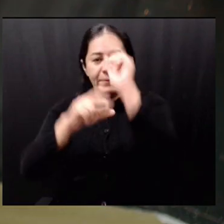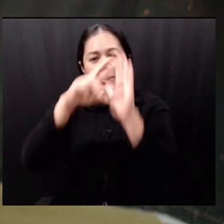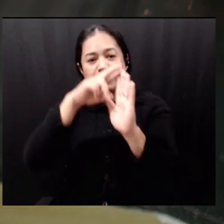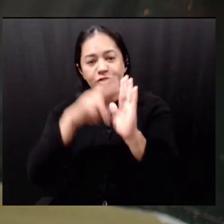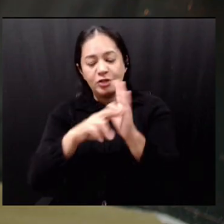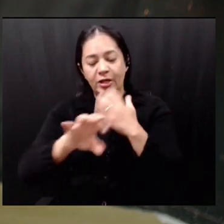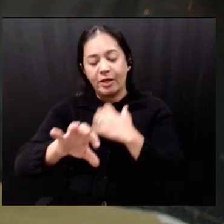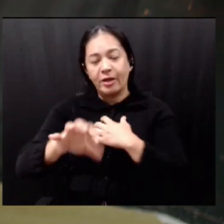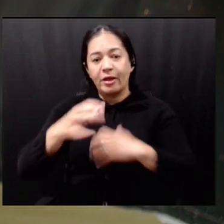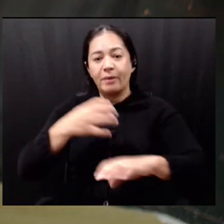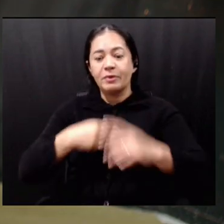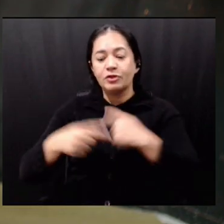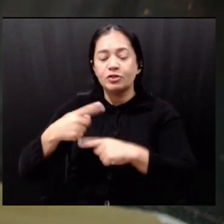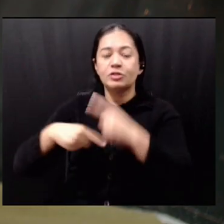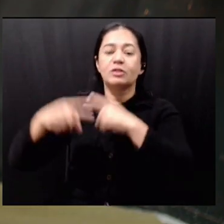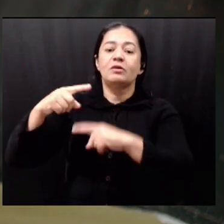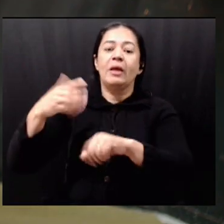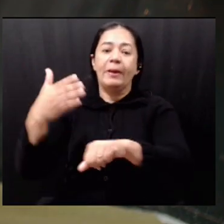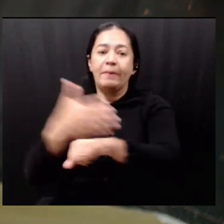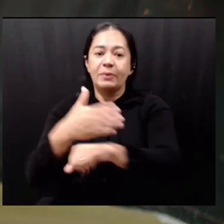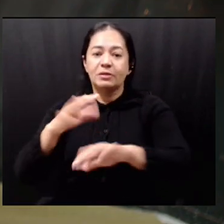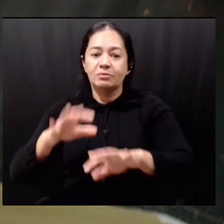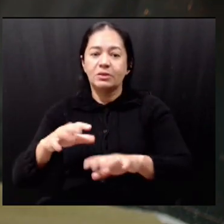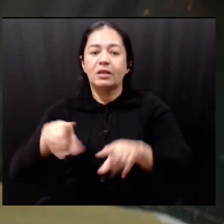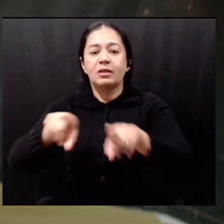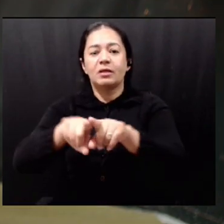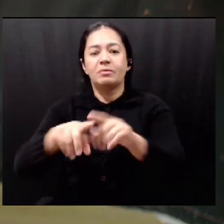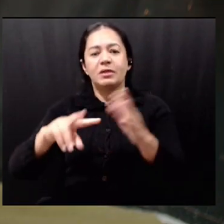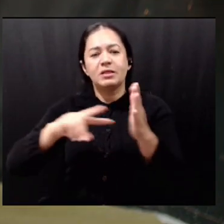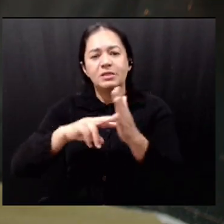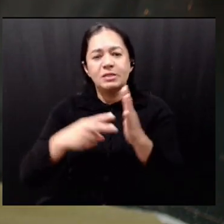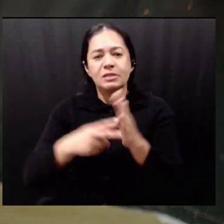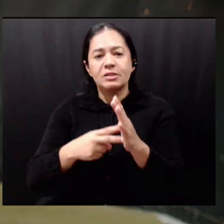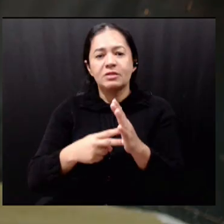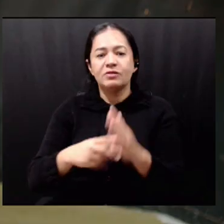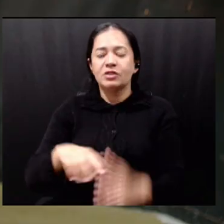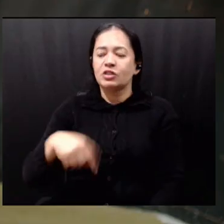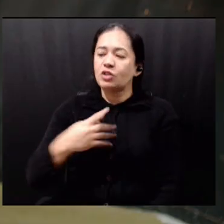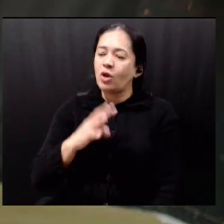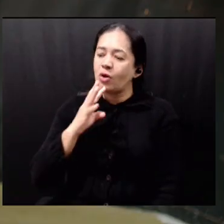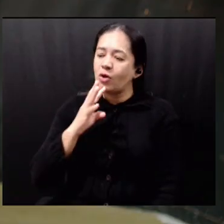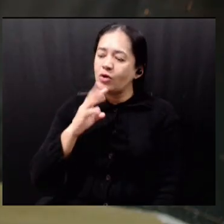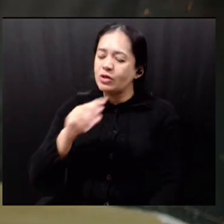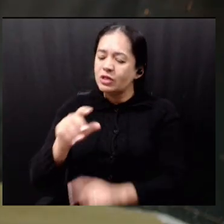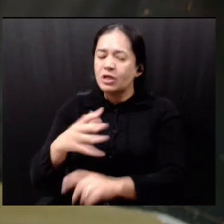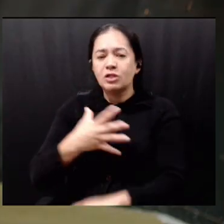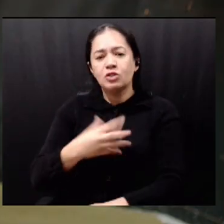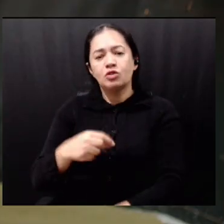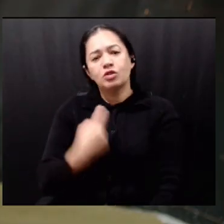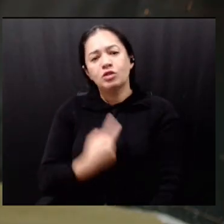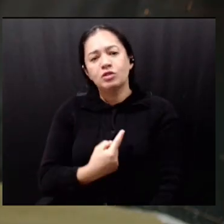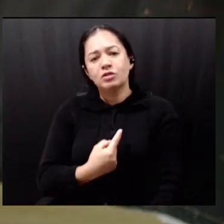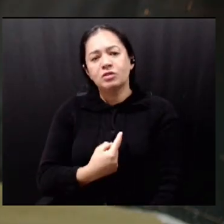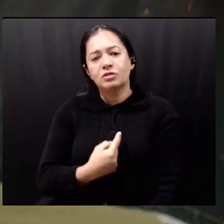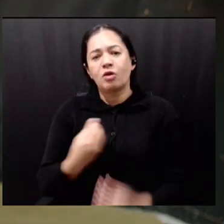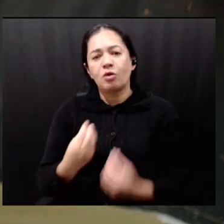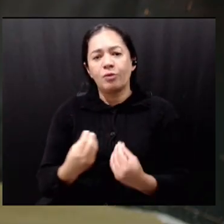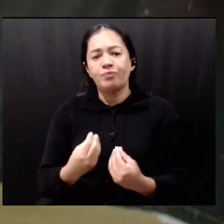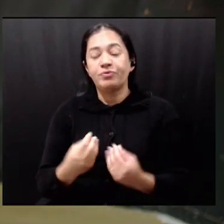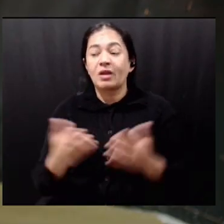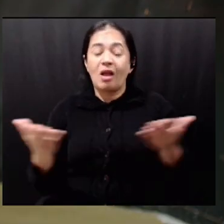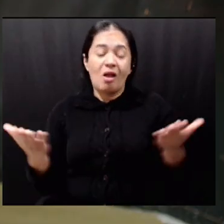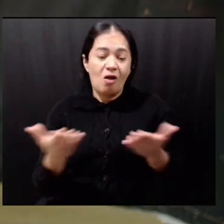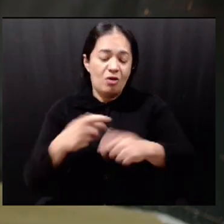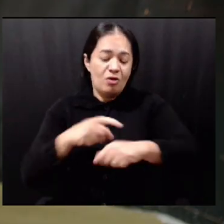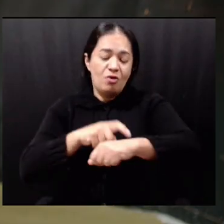disso é também conhecer mais profundamente quem são os nossos filhos, né? Beatriz, o tempo de tela aumentou nos últimos anos, né? E